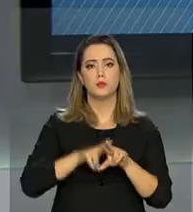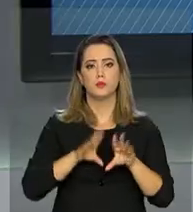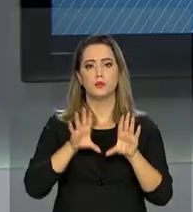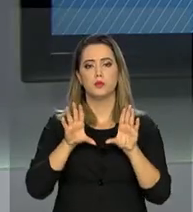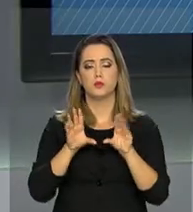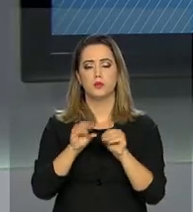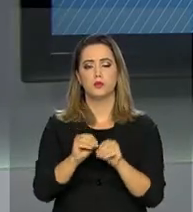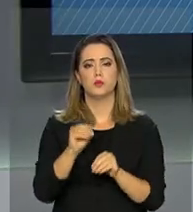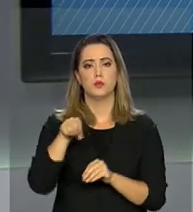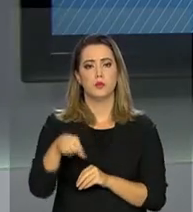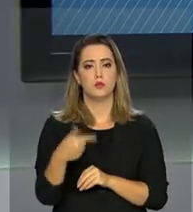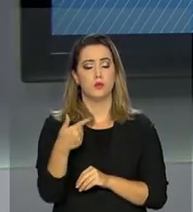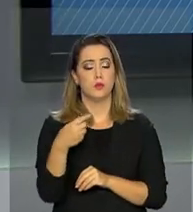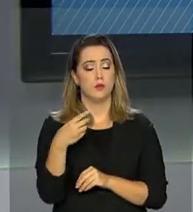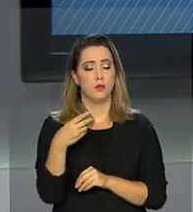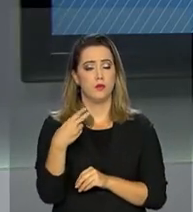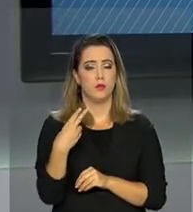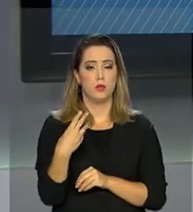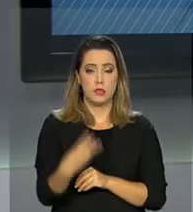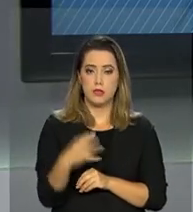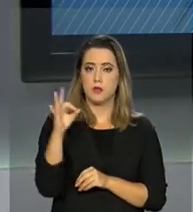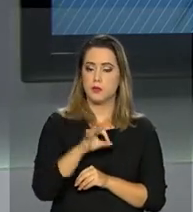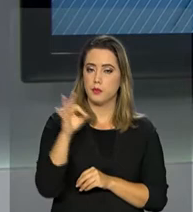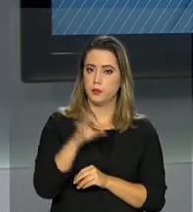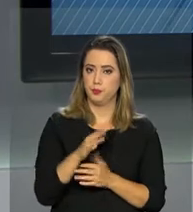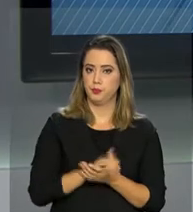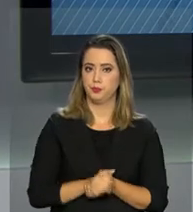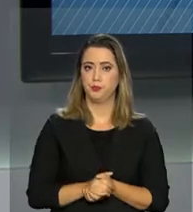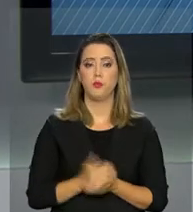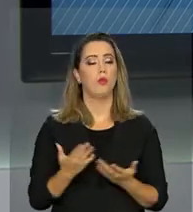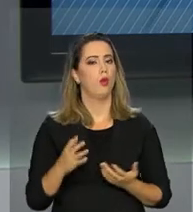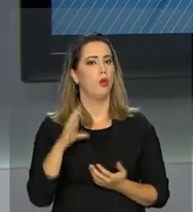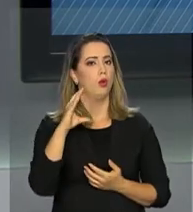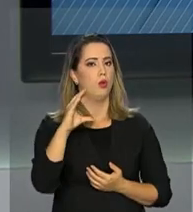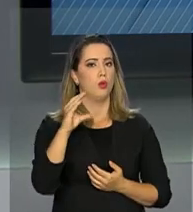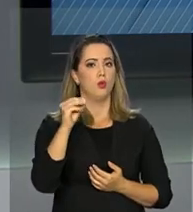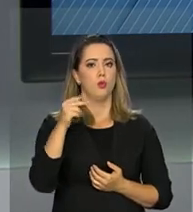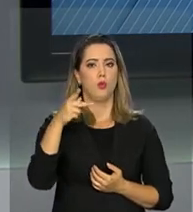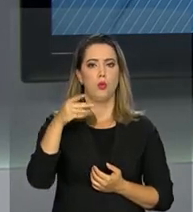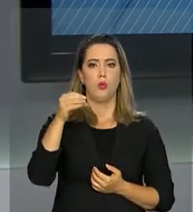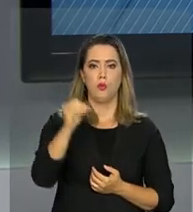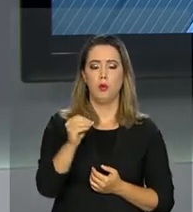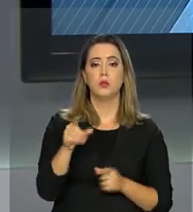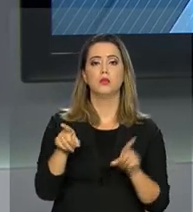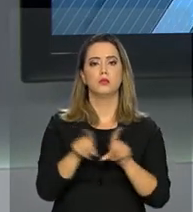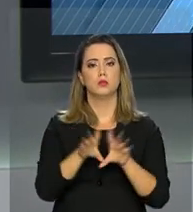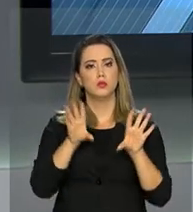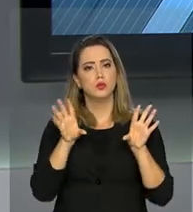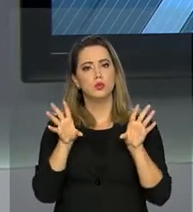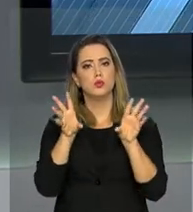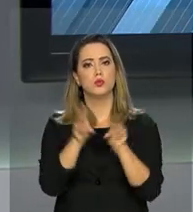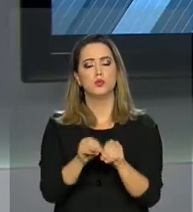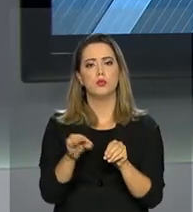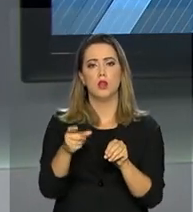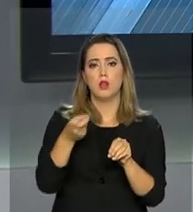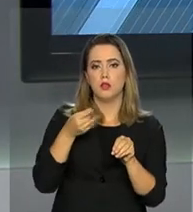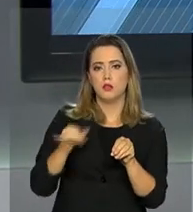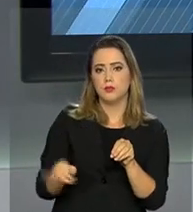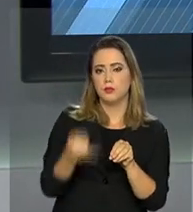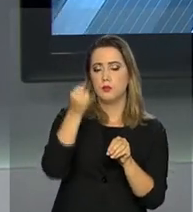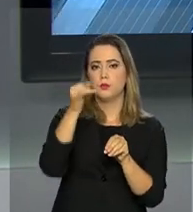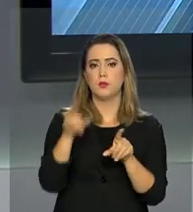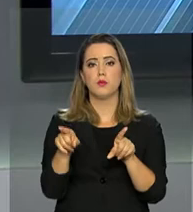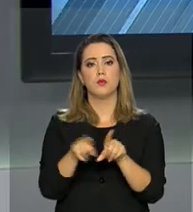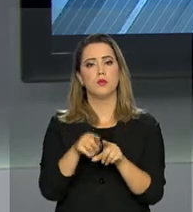o copom não descarta a possibilidade de manter a redução da taxa básica de juros a selic em 2018 a indicação